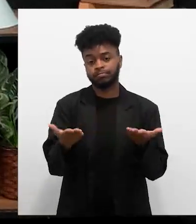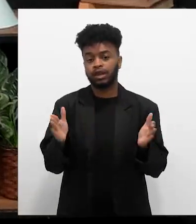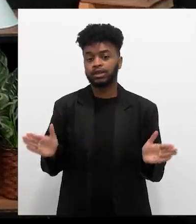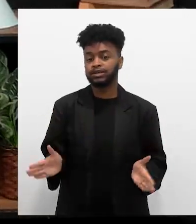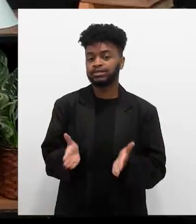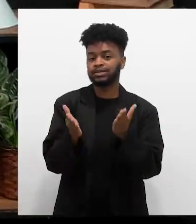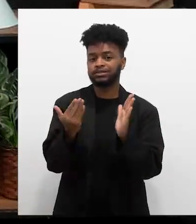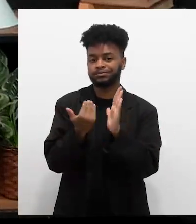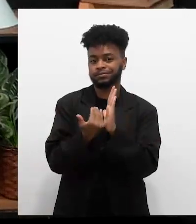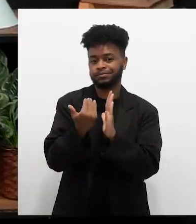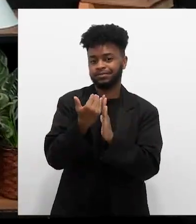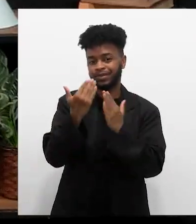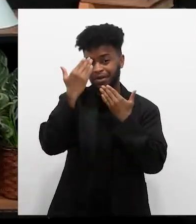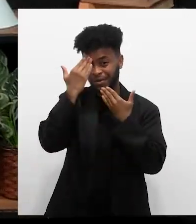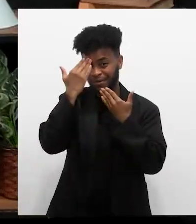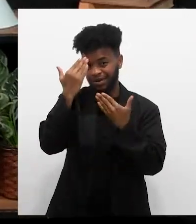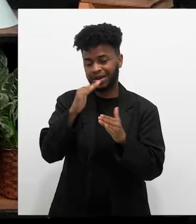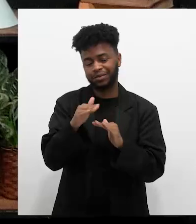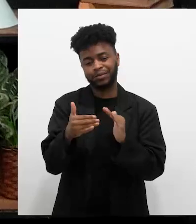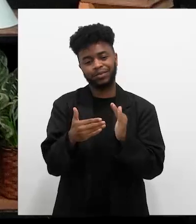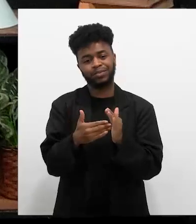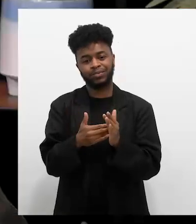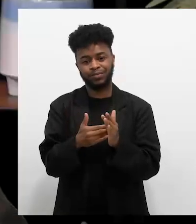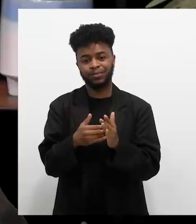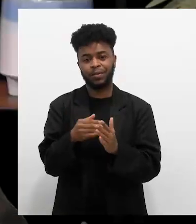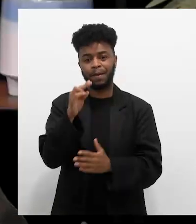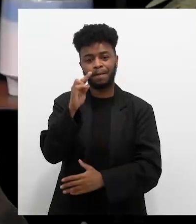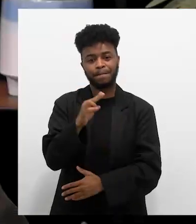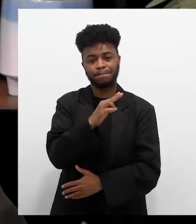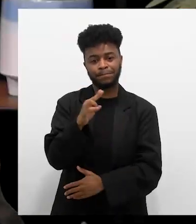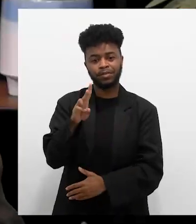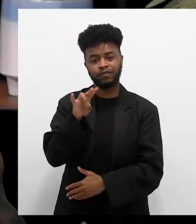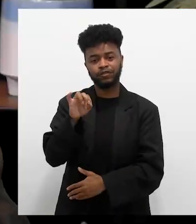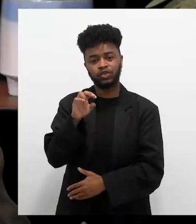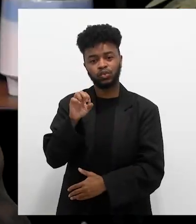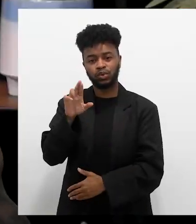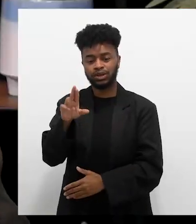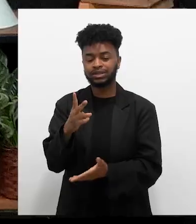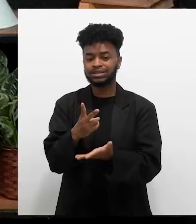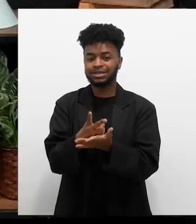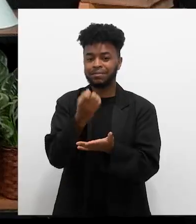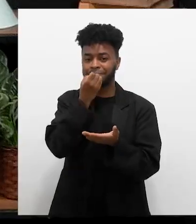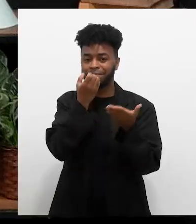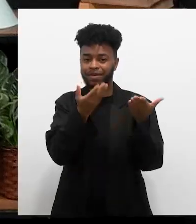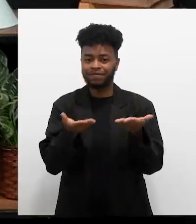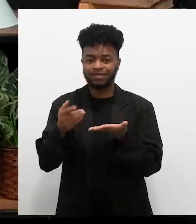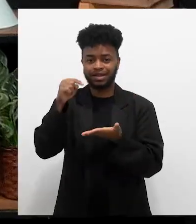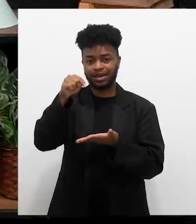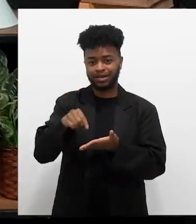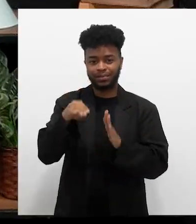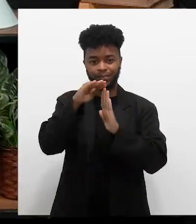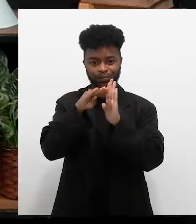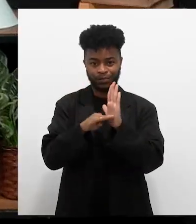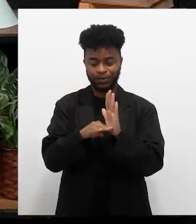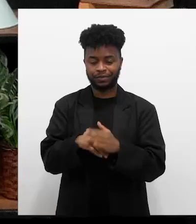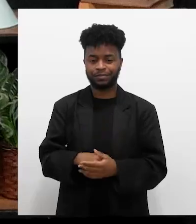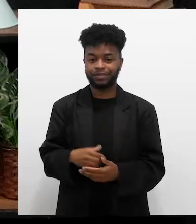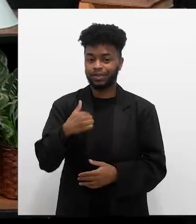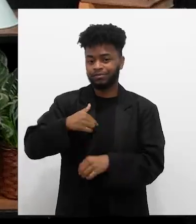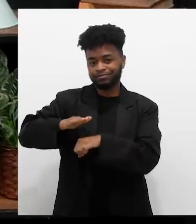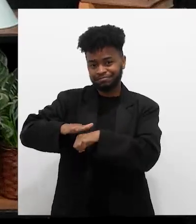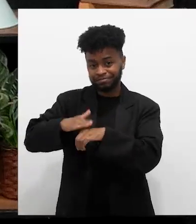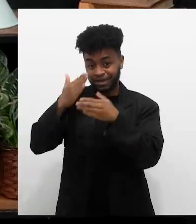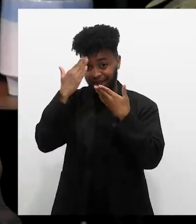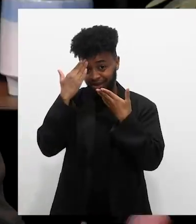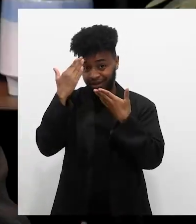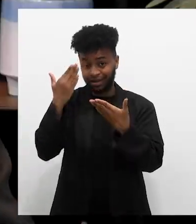um incentivo a mais. Muito obrigado por tudo. Padre Vitor, e seja sempre muito bem-vindo aqui no nosso